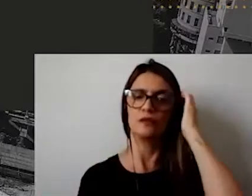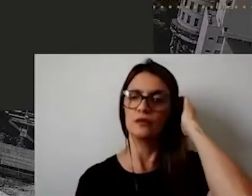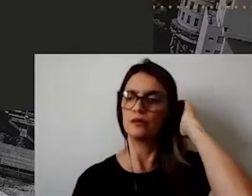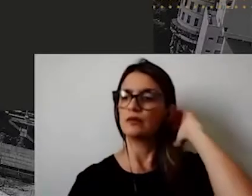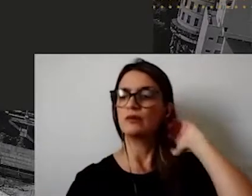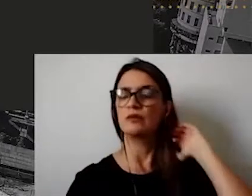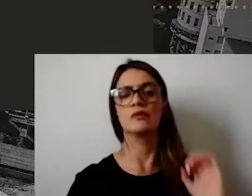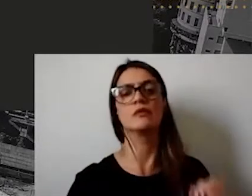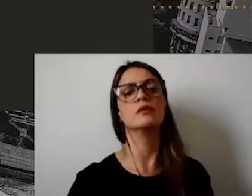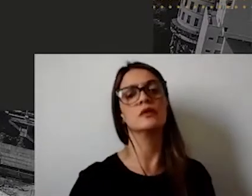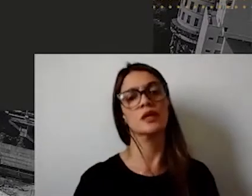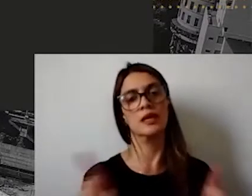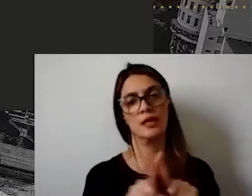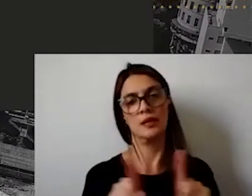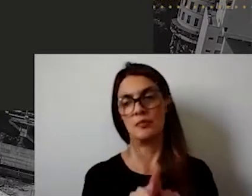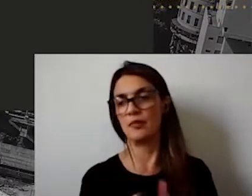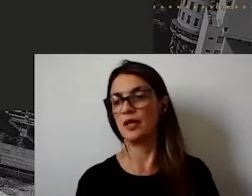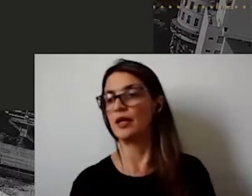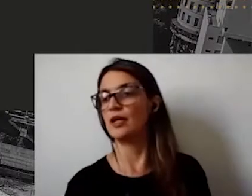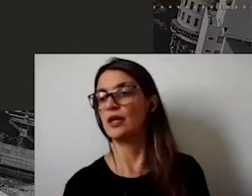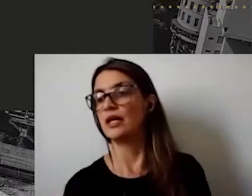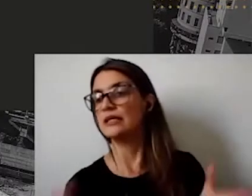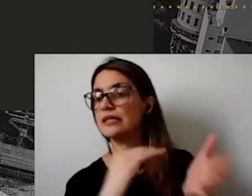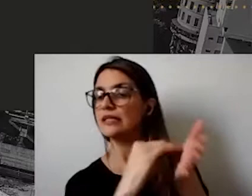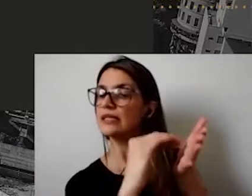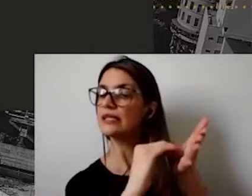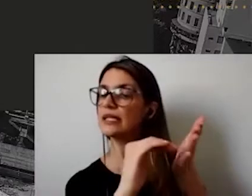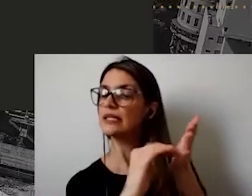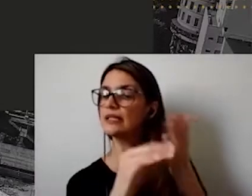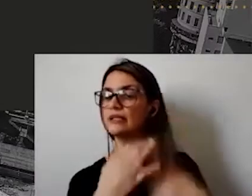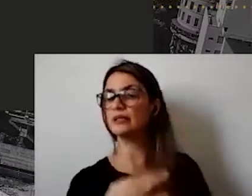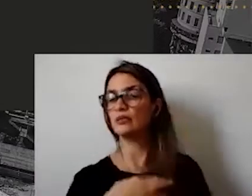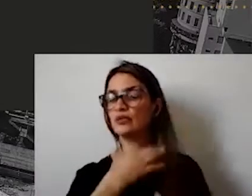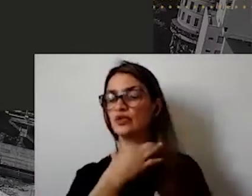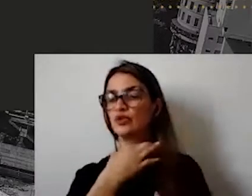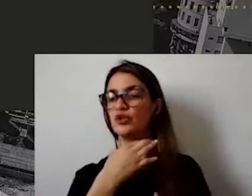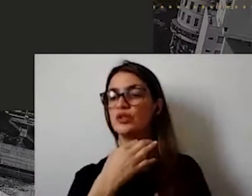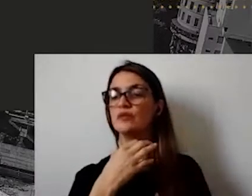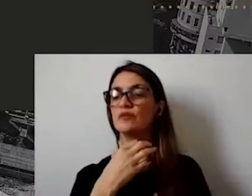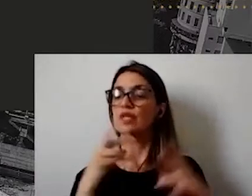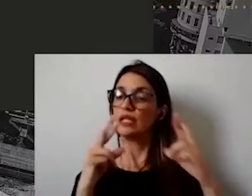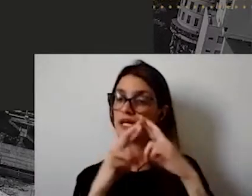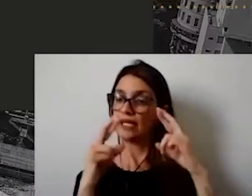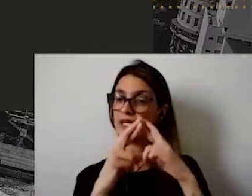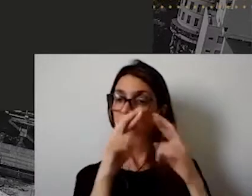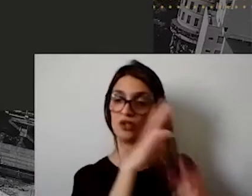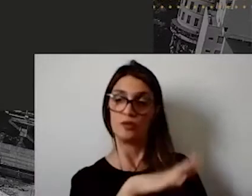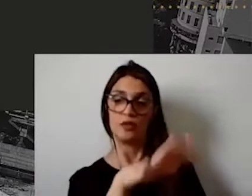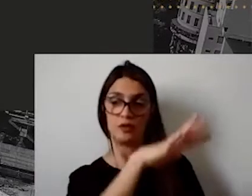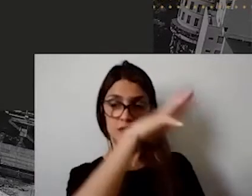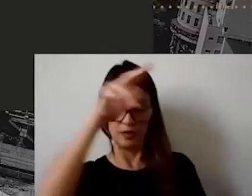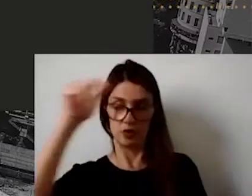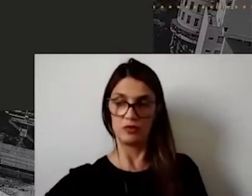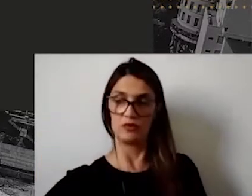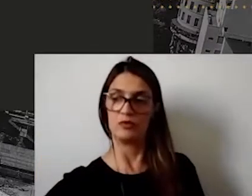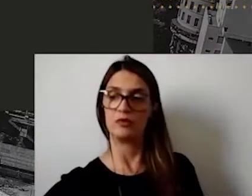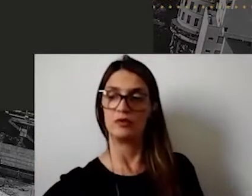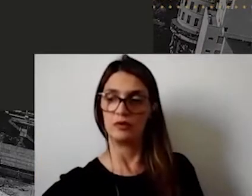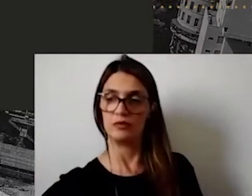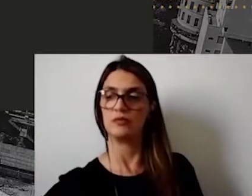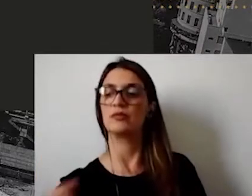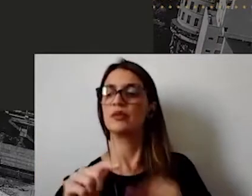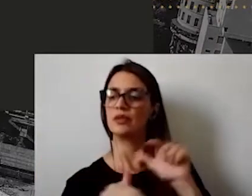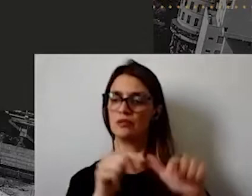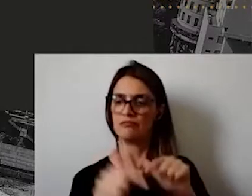a gente tem um papel de secretaria executiva dessa rede para a região amazônica. E esse é um trabalho muito